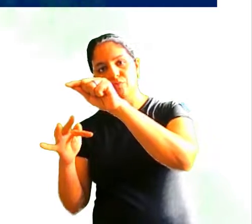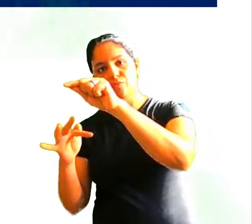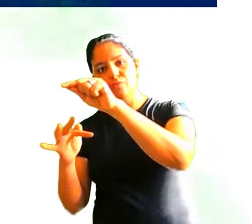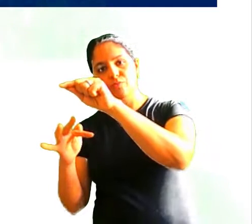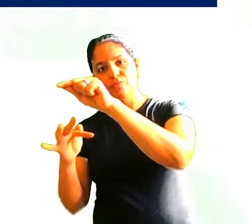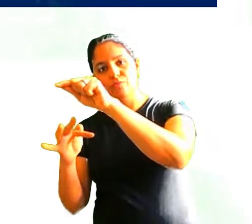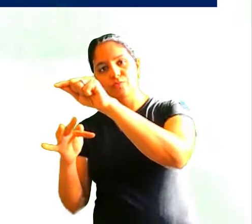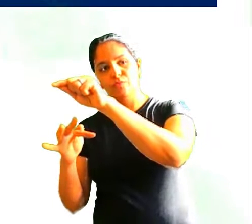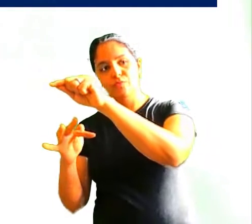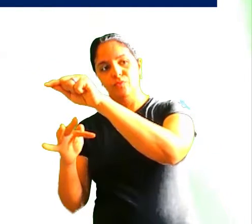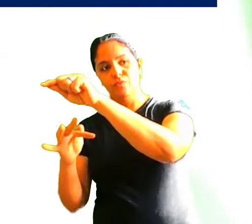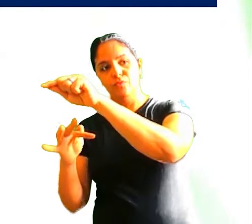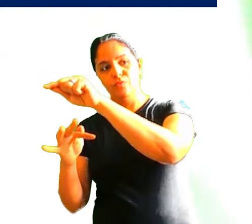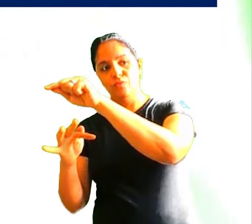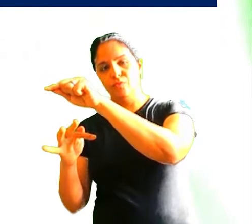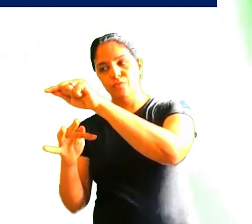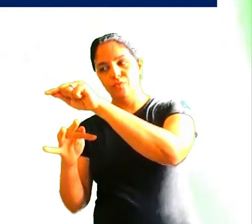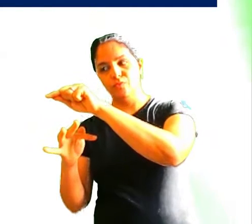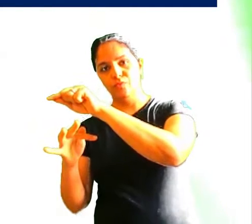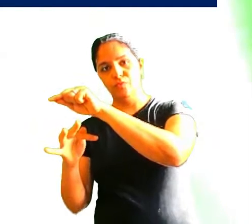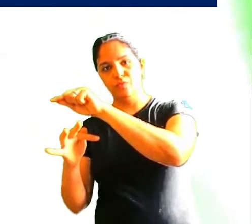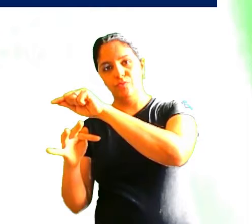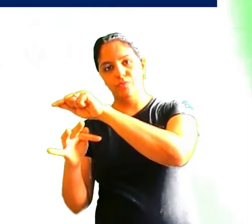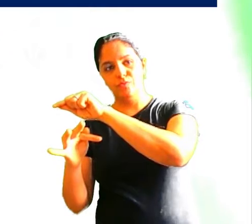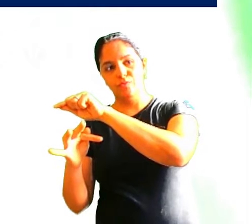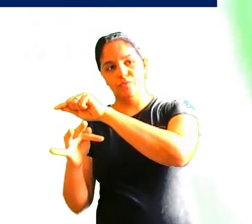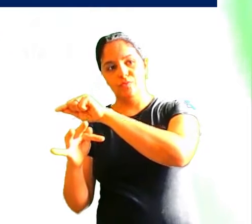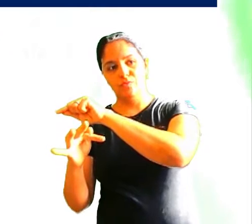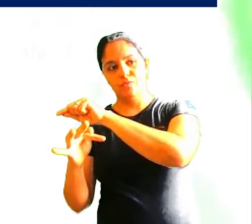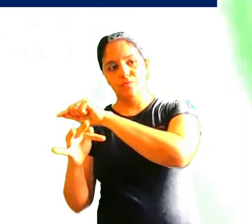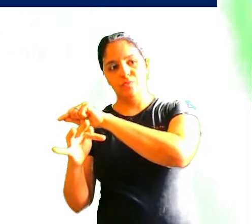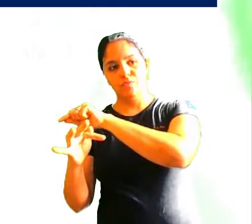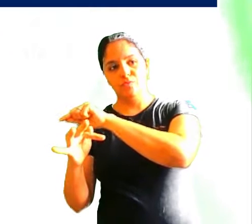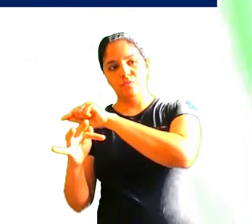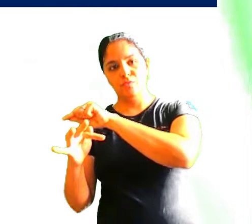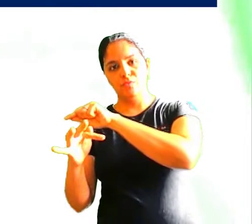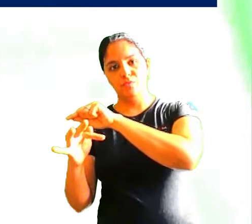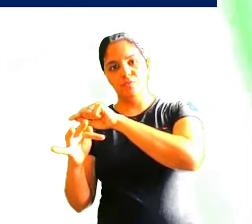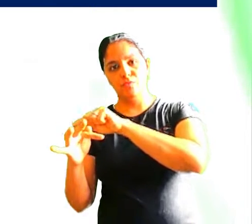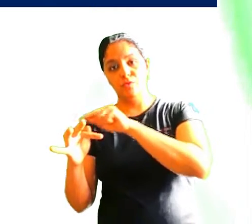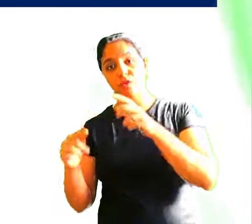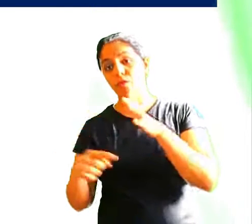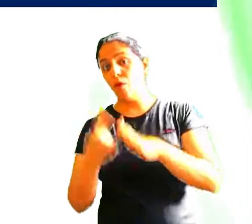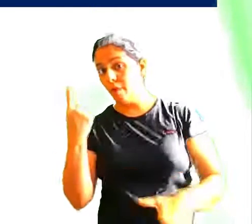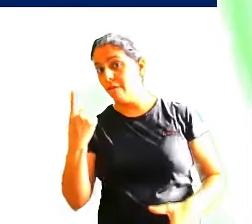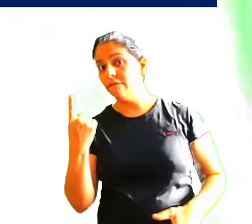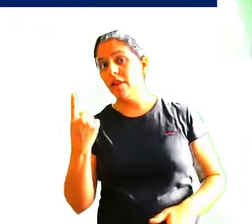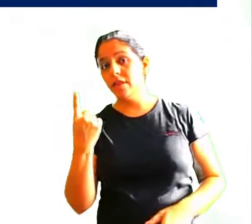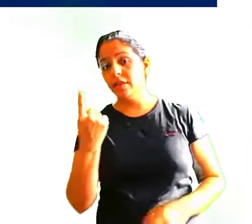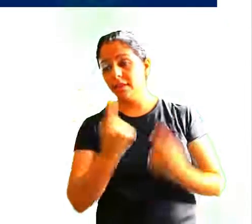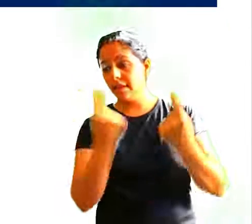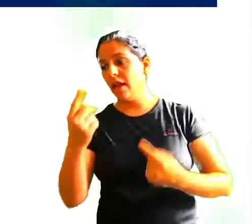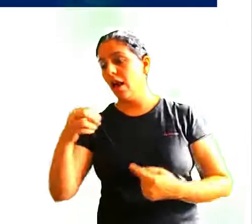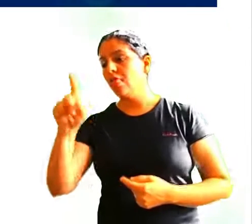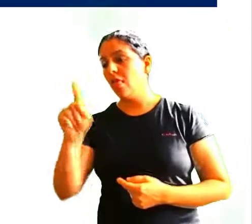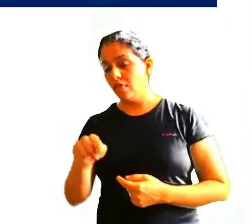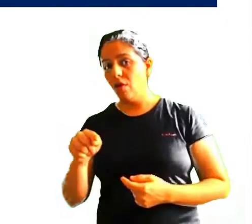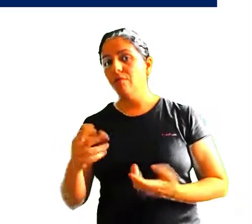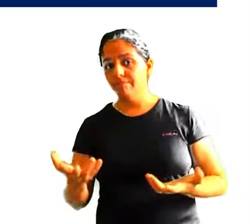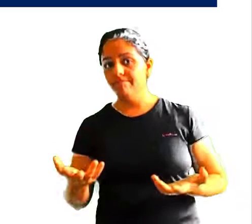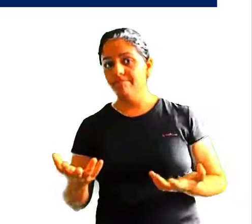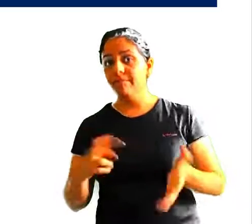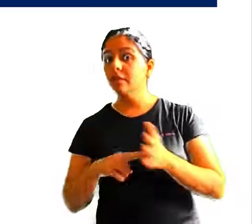nó B uma vez, pelo nó C uma vez, pelo nó D